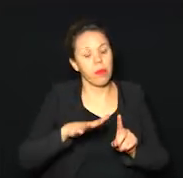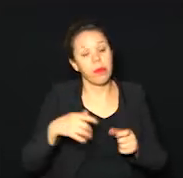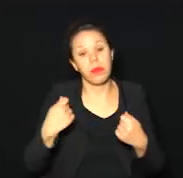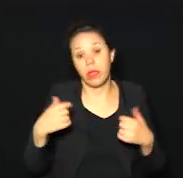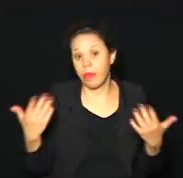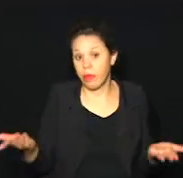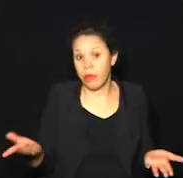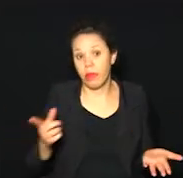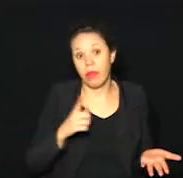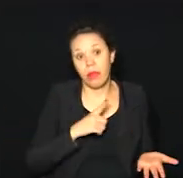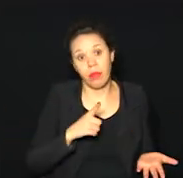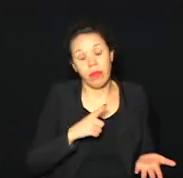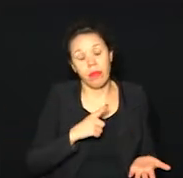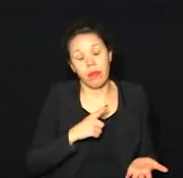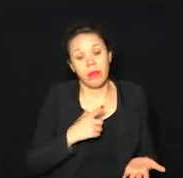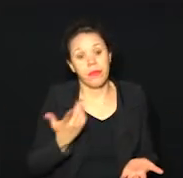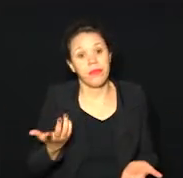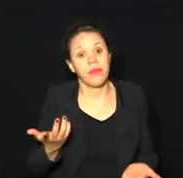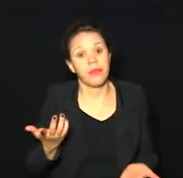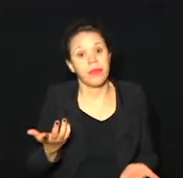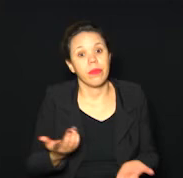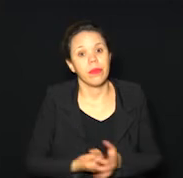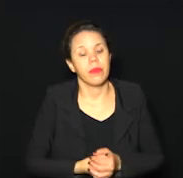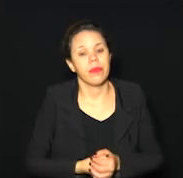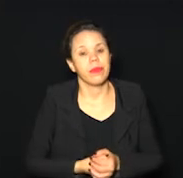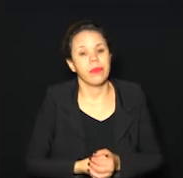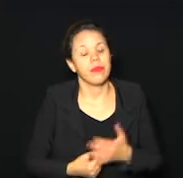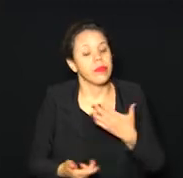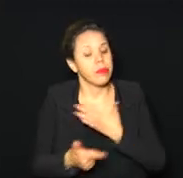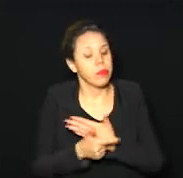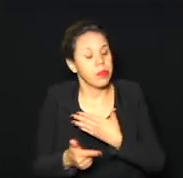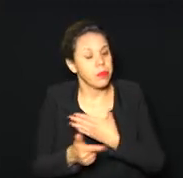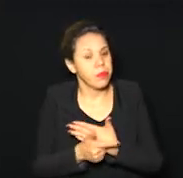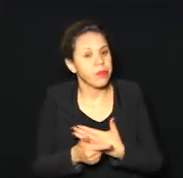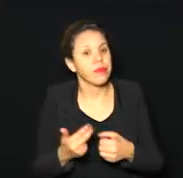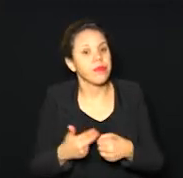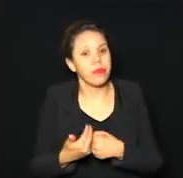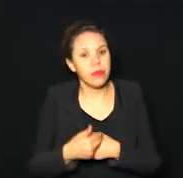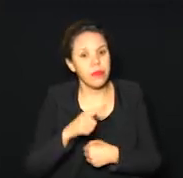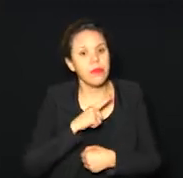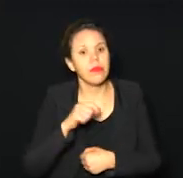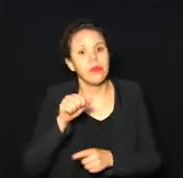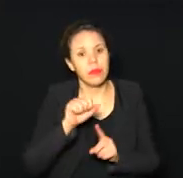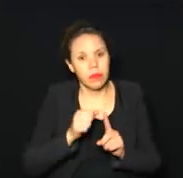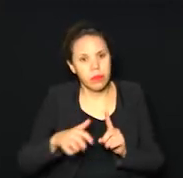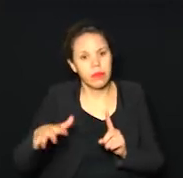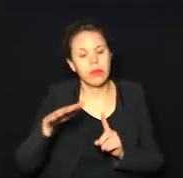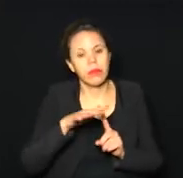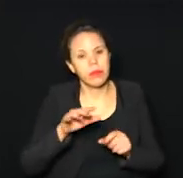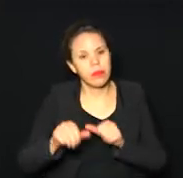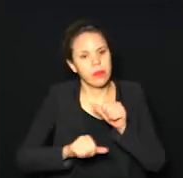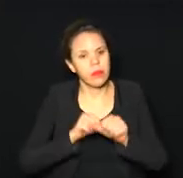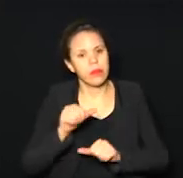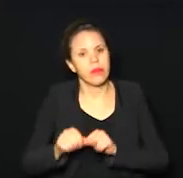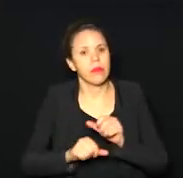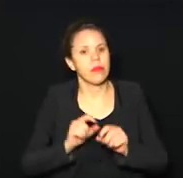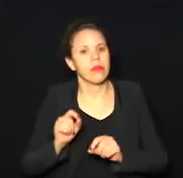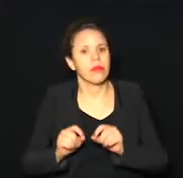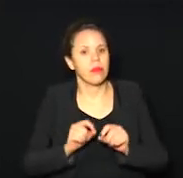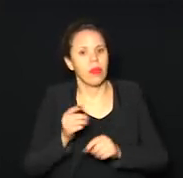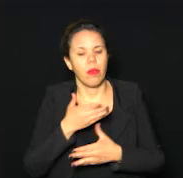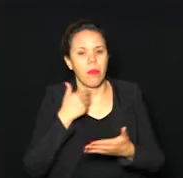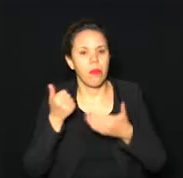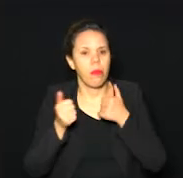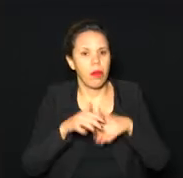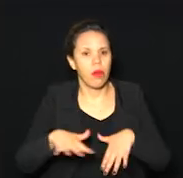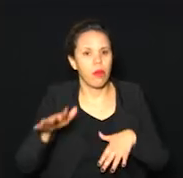ter, né, pelo menos enxergar o papel que nós temos na sociedade de transformação e de melhorias